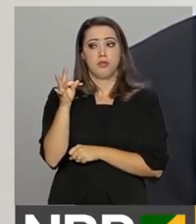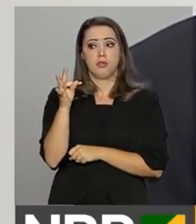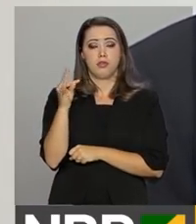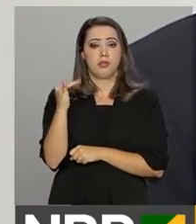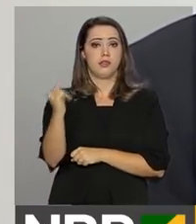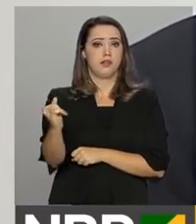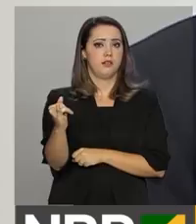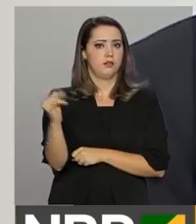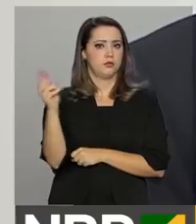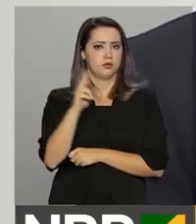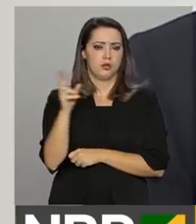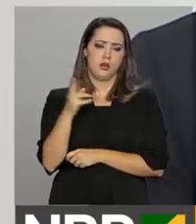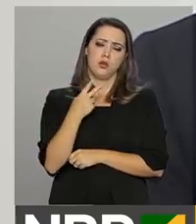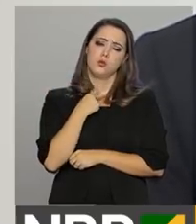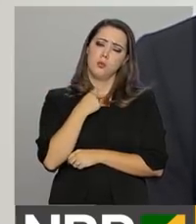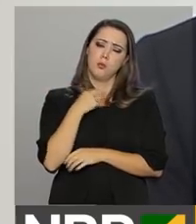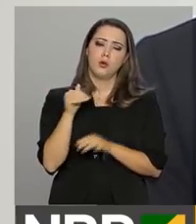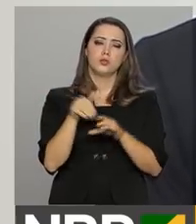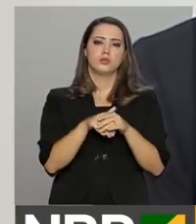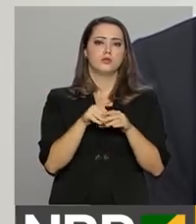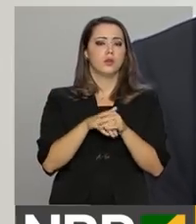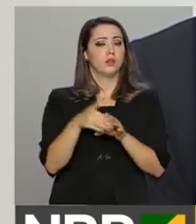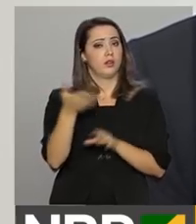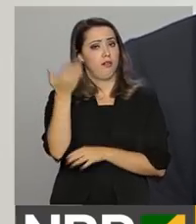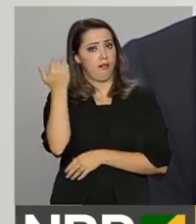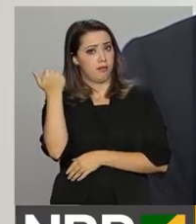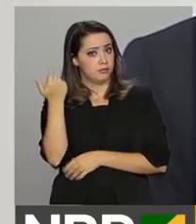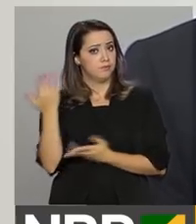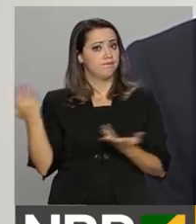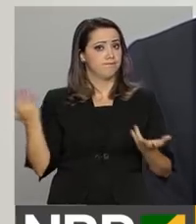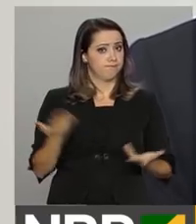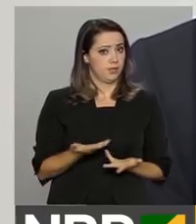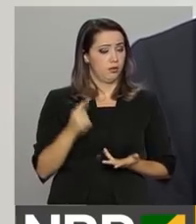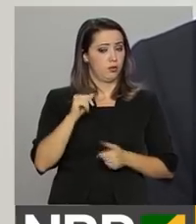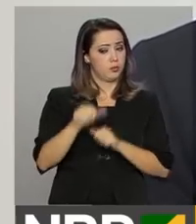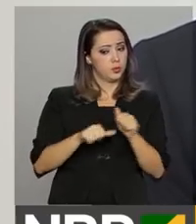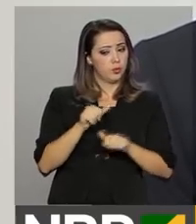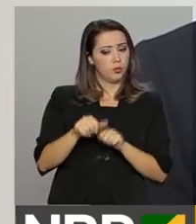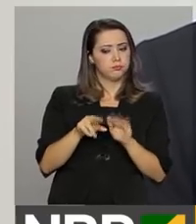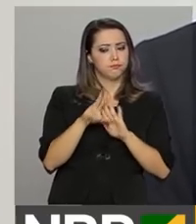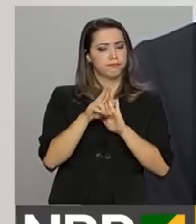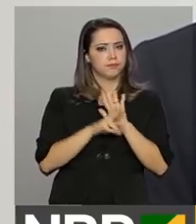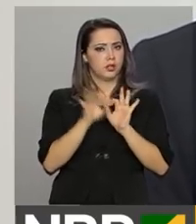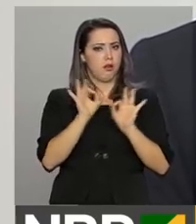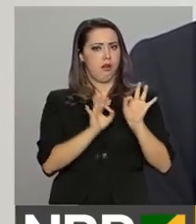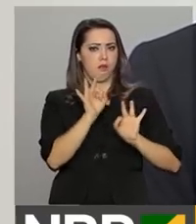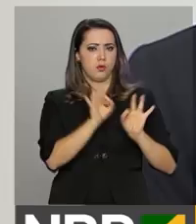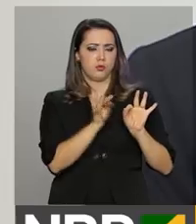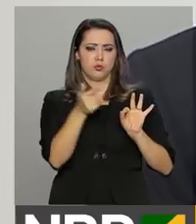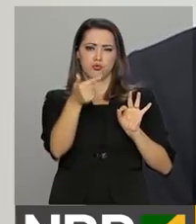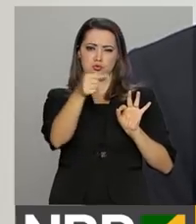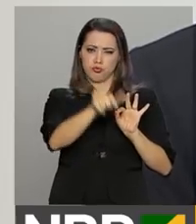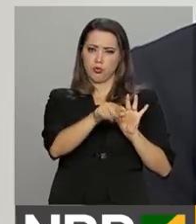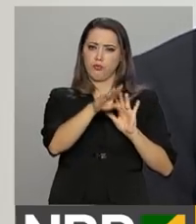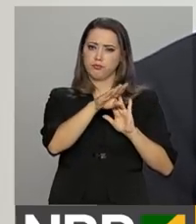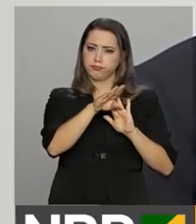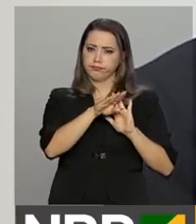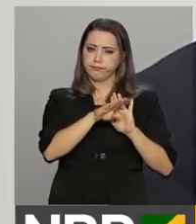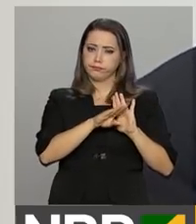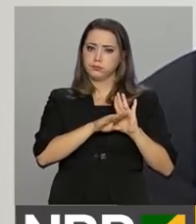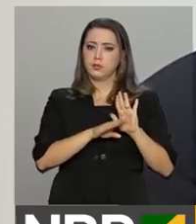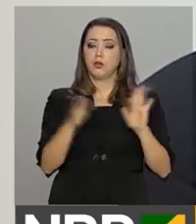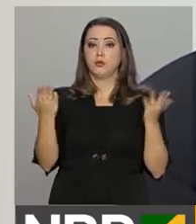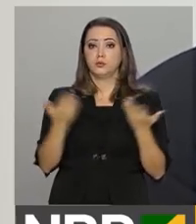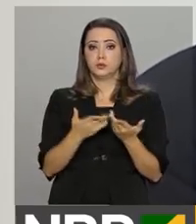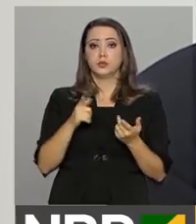reais como não foi possível votar naquela oportunidade então o que é que houve houve uma readequação do projeto que hoje